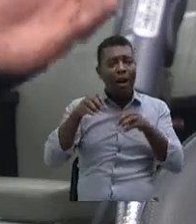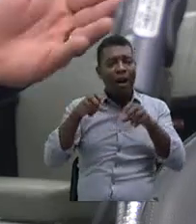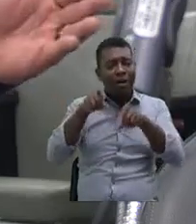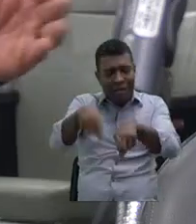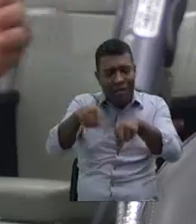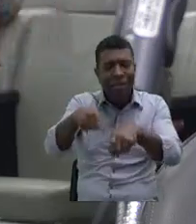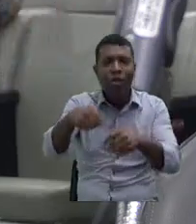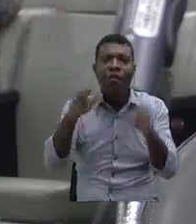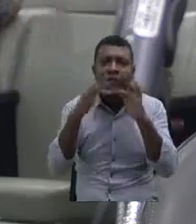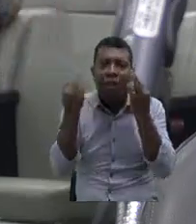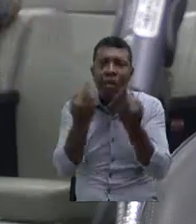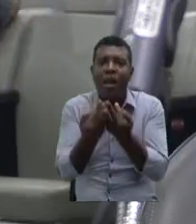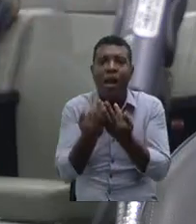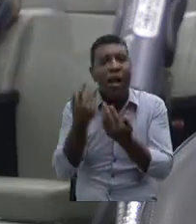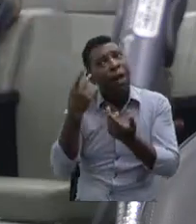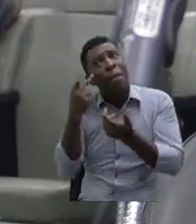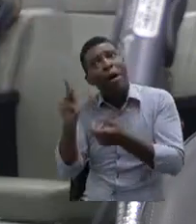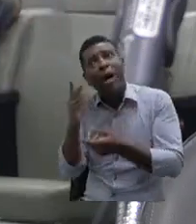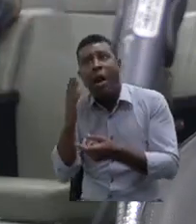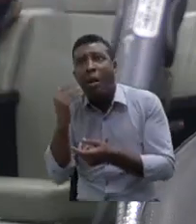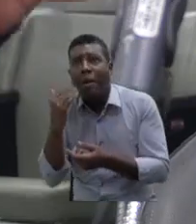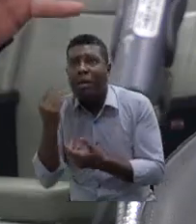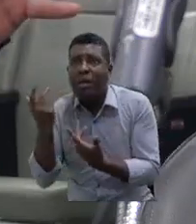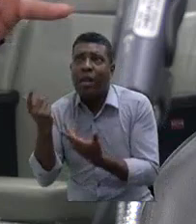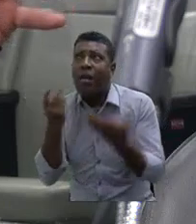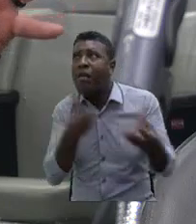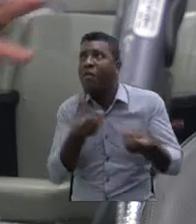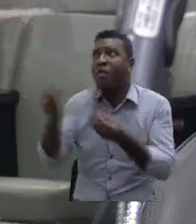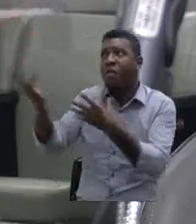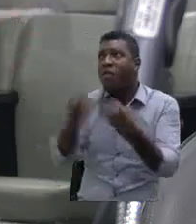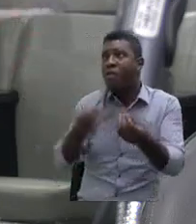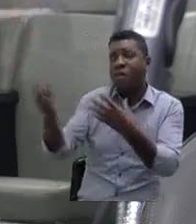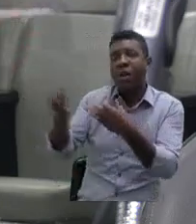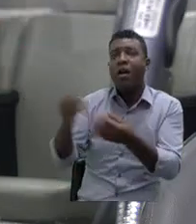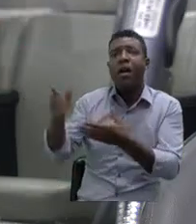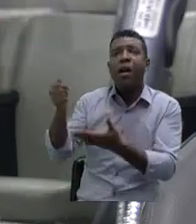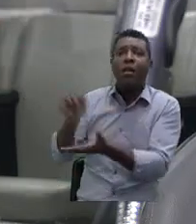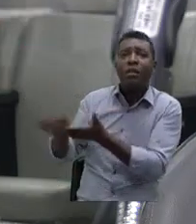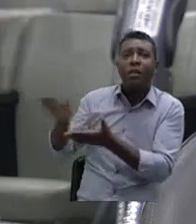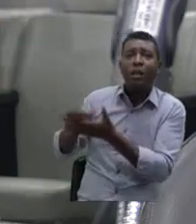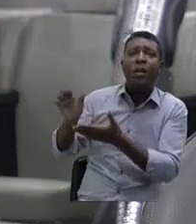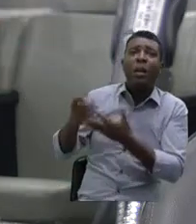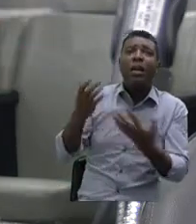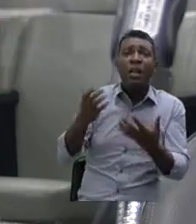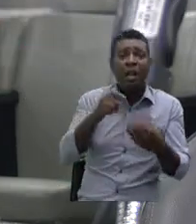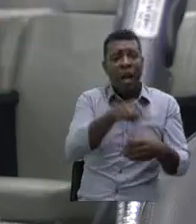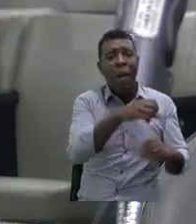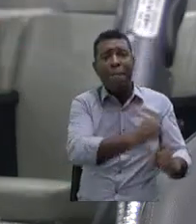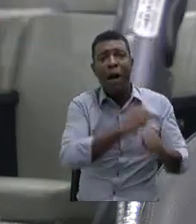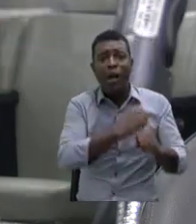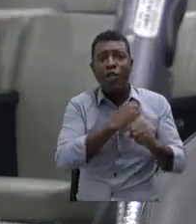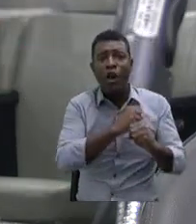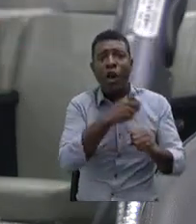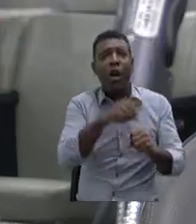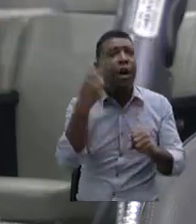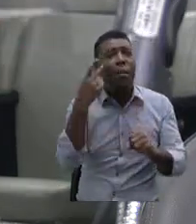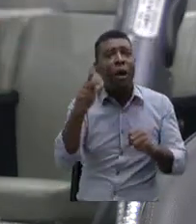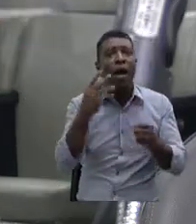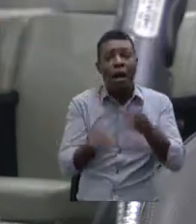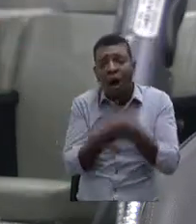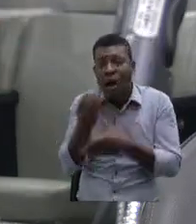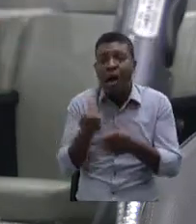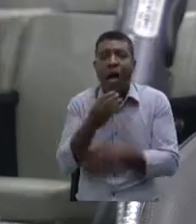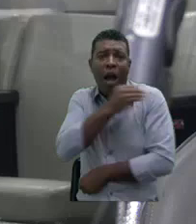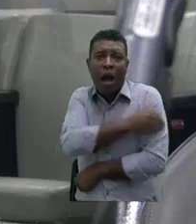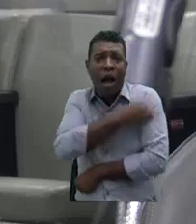a alimentação aí dos gananciosos do combustível, que queriam a mandioca, era, afinal, para produzir álcool